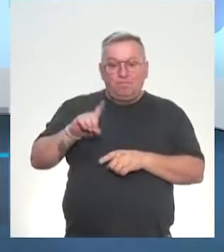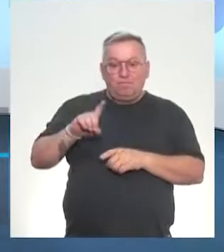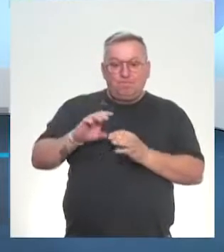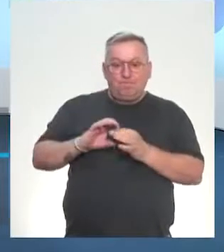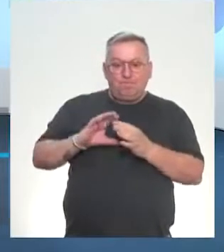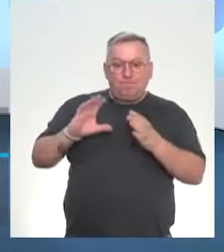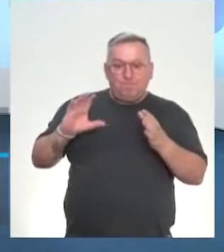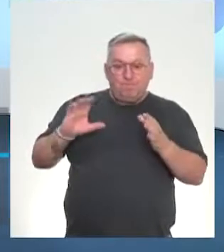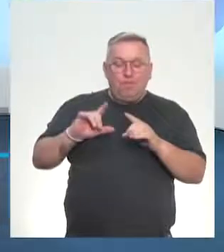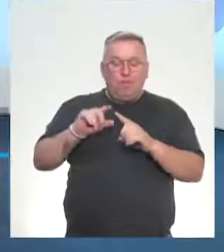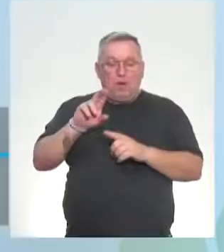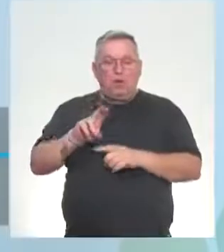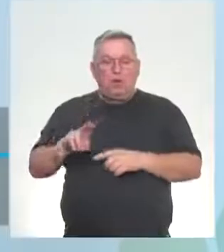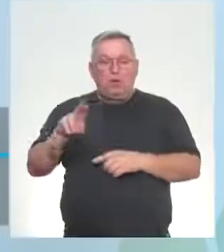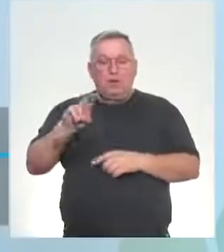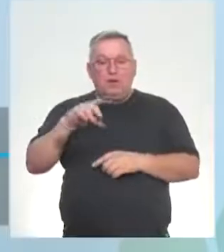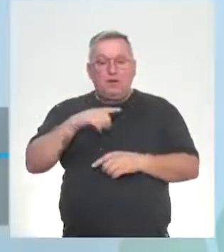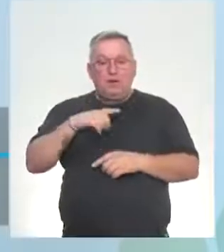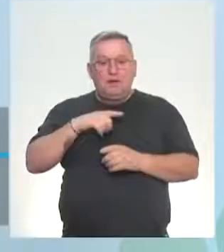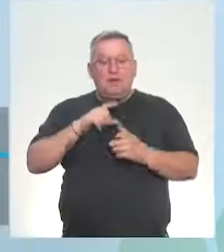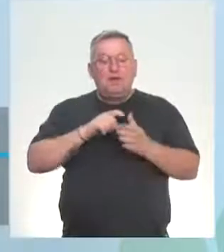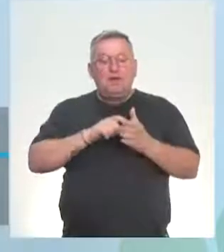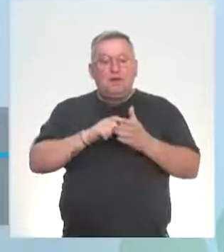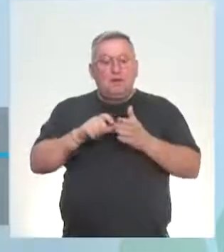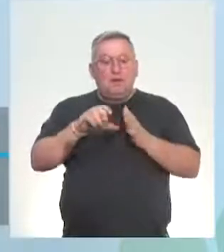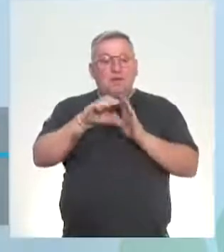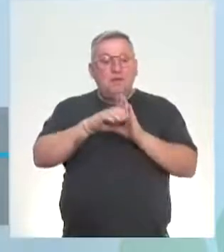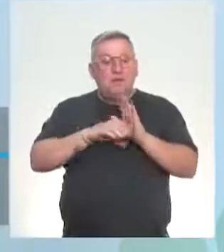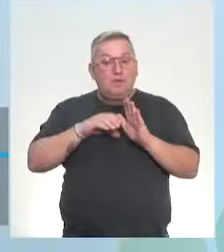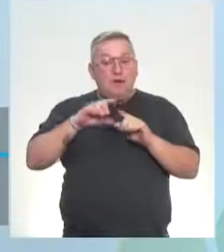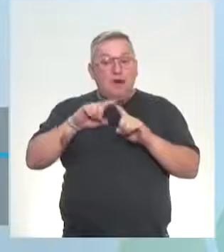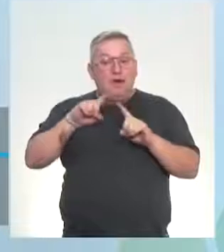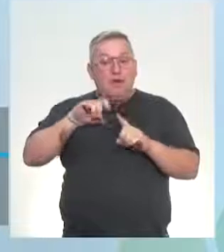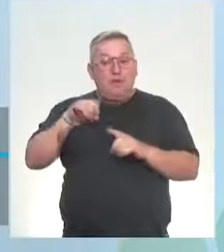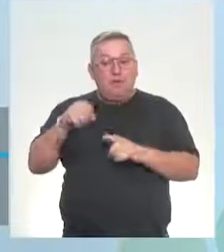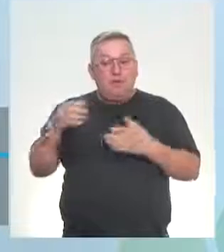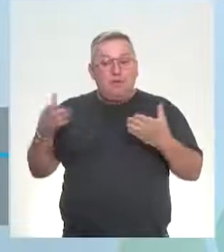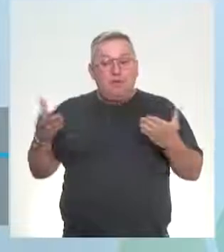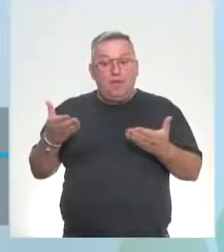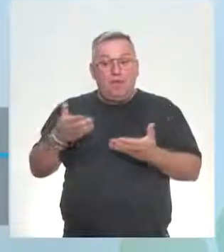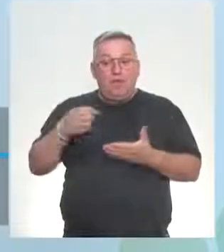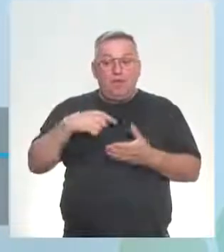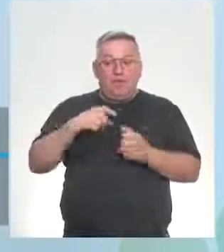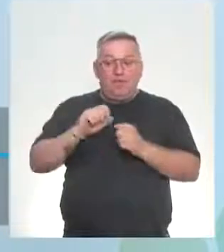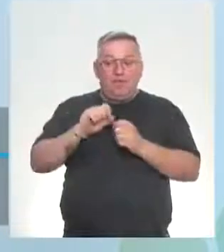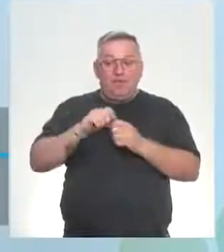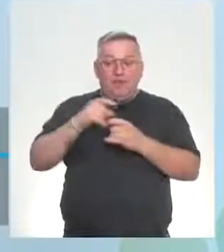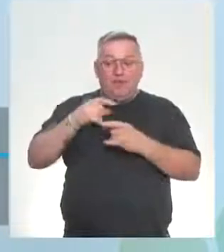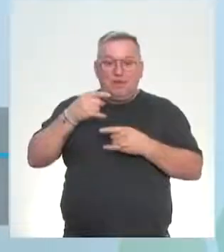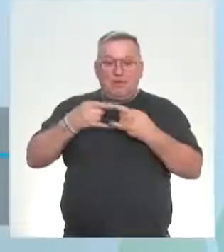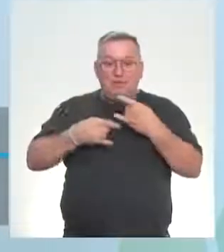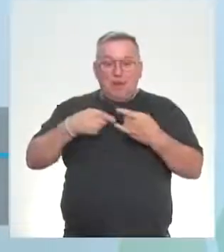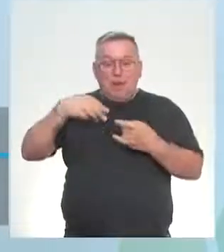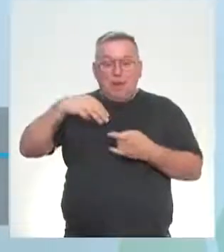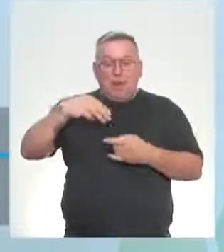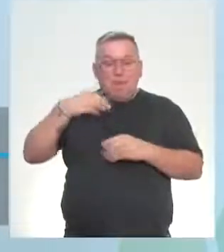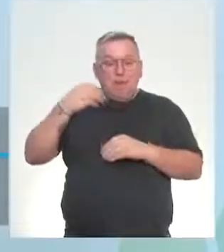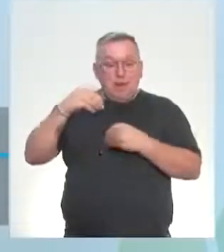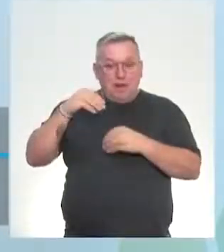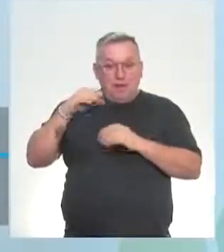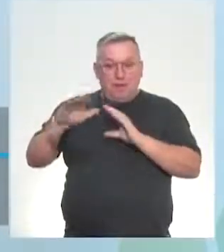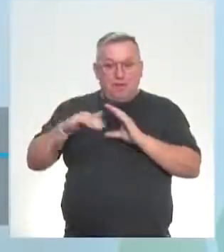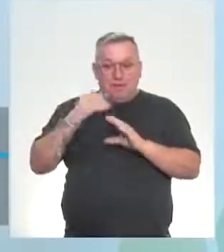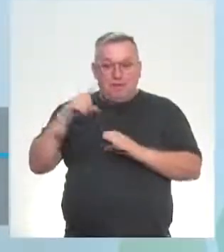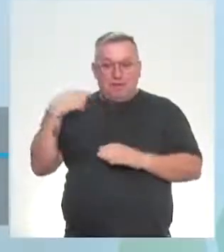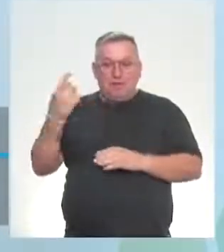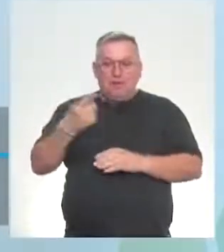autorizados, liberados para nós. Então, tem esse contexto. Até aproveitando aí, alunos, se você faz charge, memes, manda para